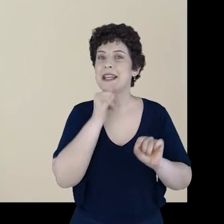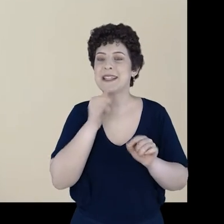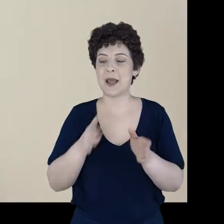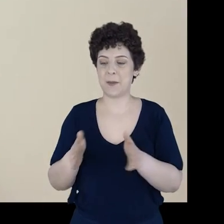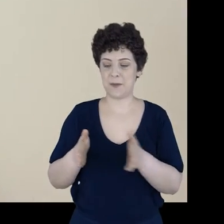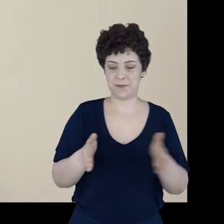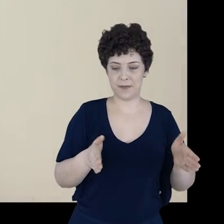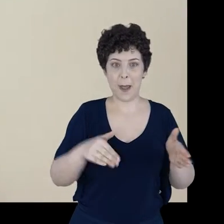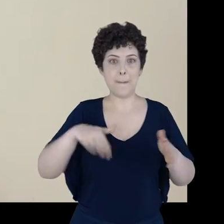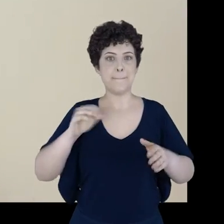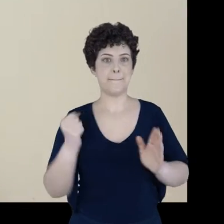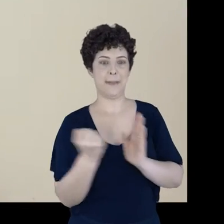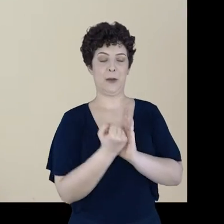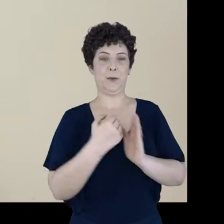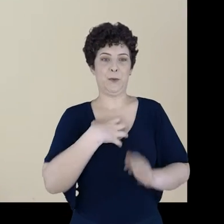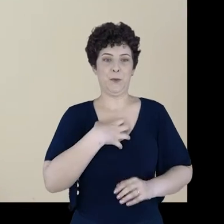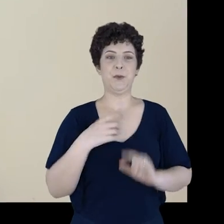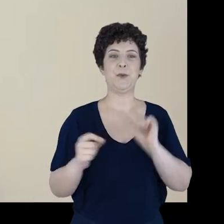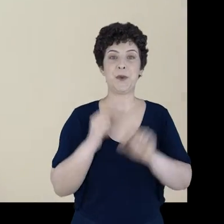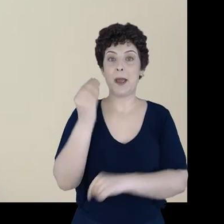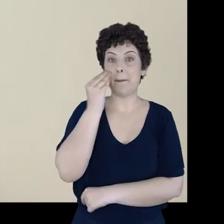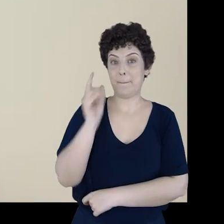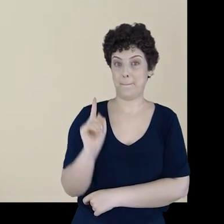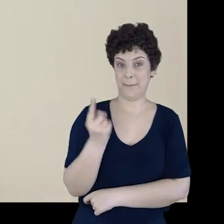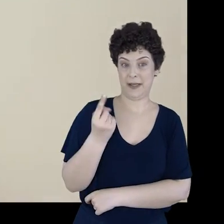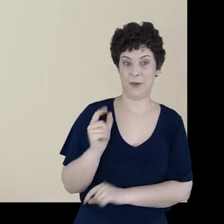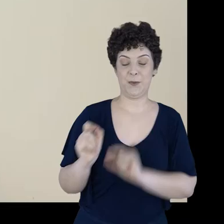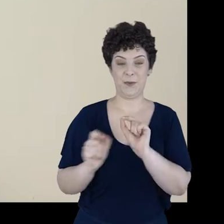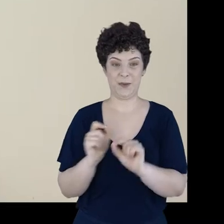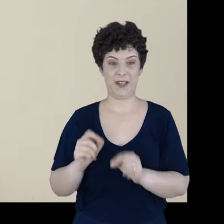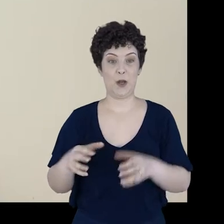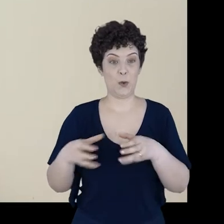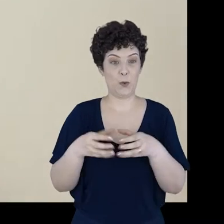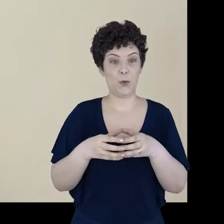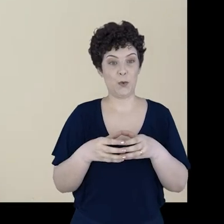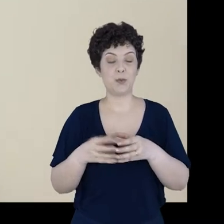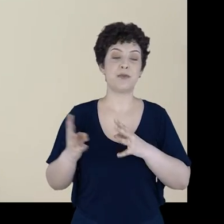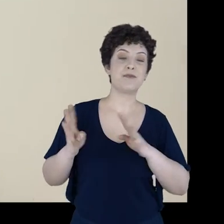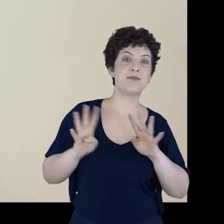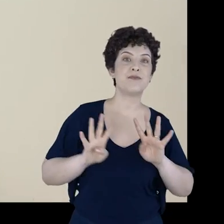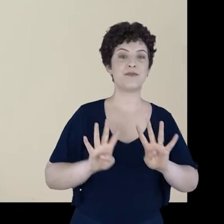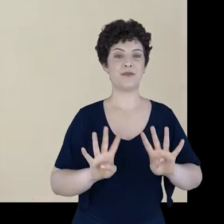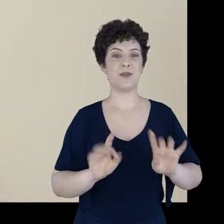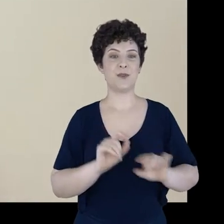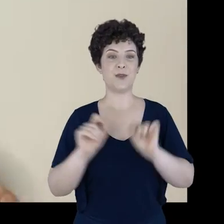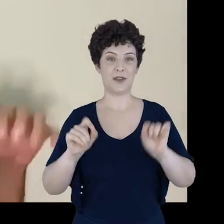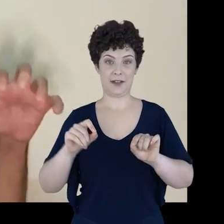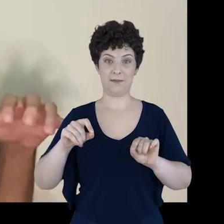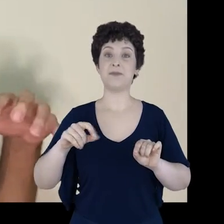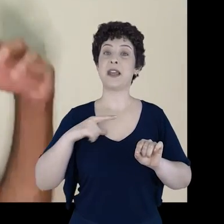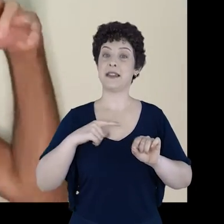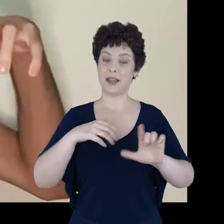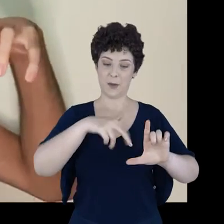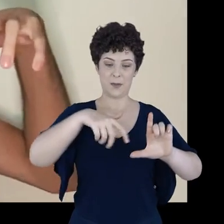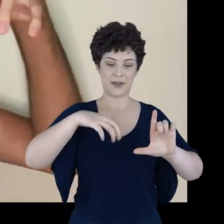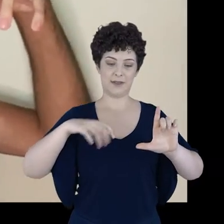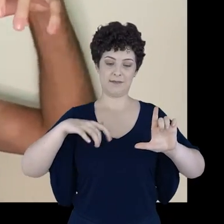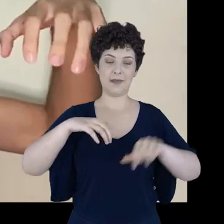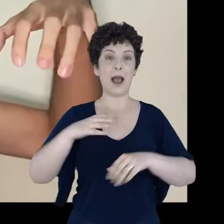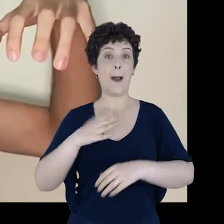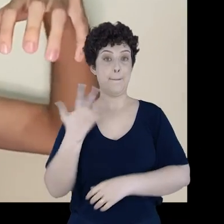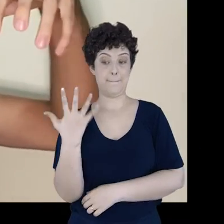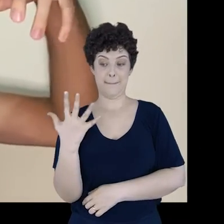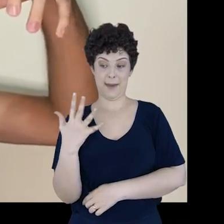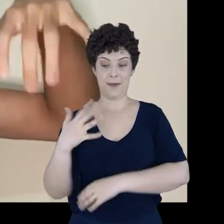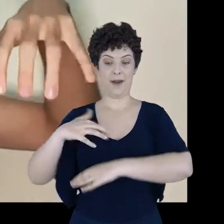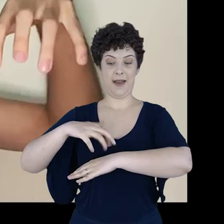me marcou durante o projeto foi no nosso segundo experimento. Lucas Moretti. Quando o grupo que eu fazia parte... Estudante. ...desenvolveu uma cena onde